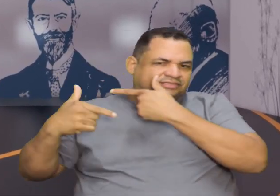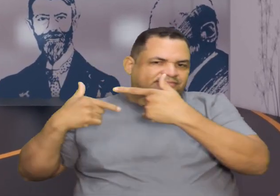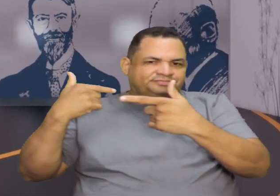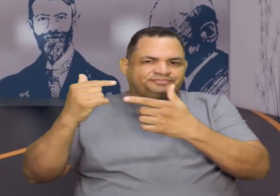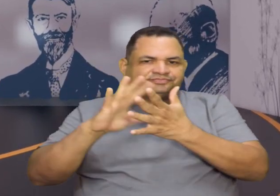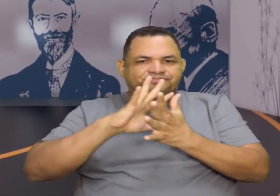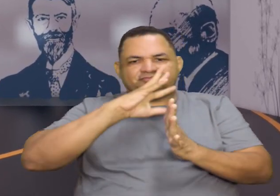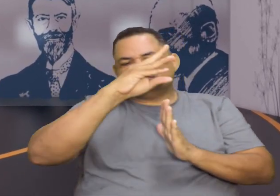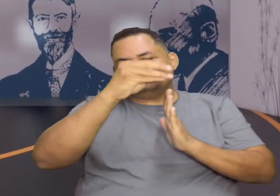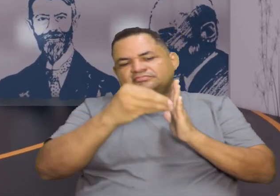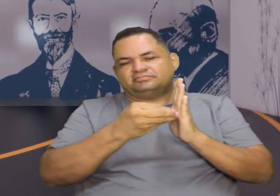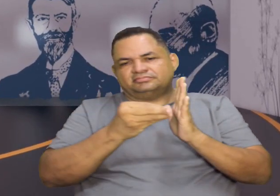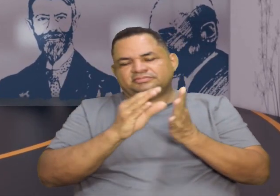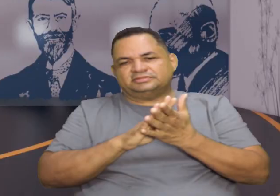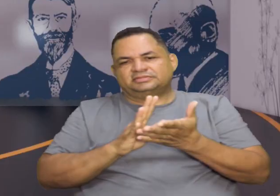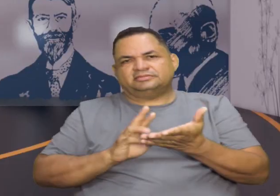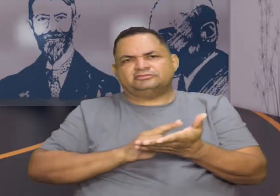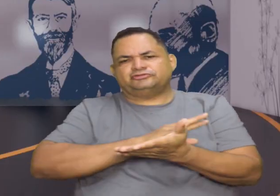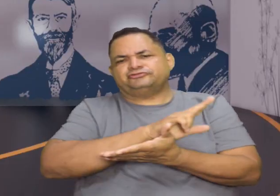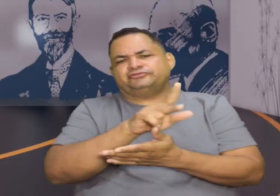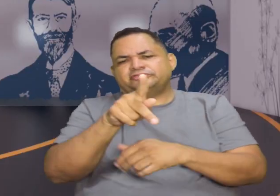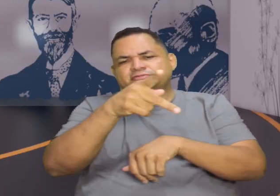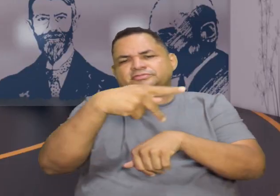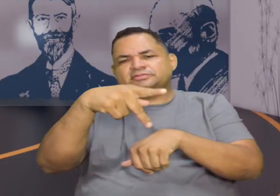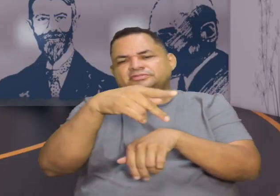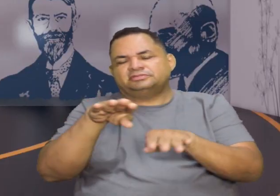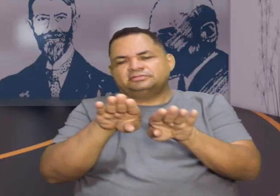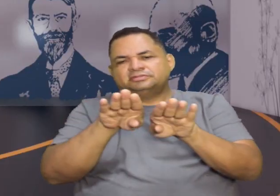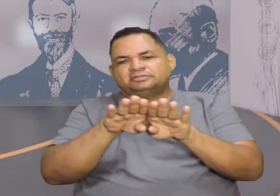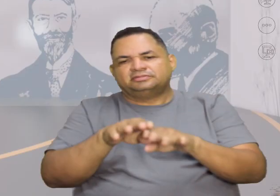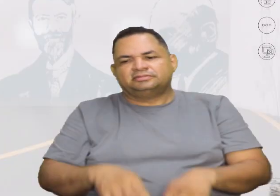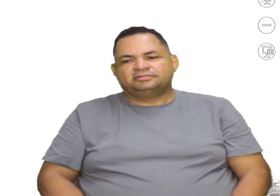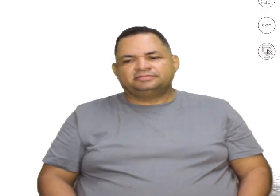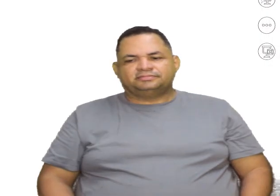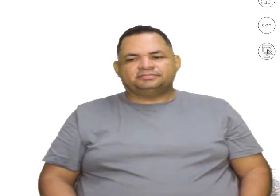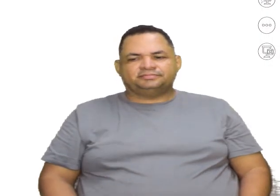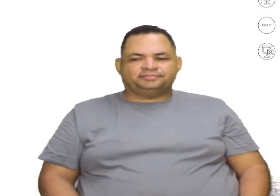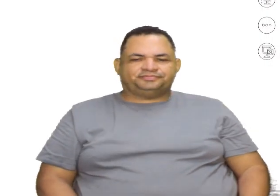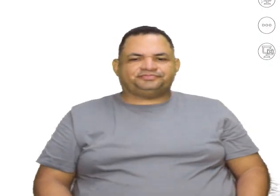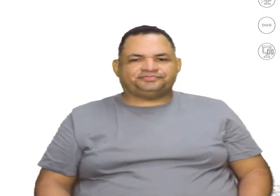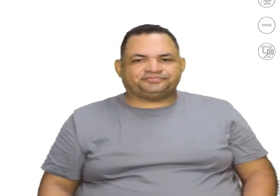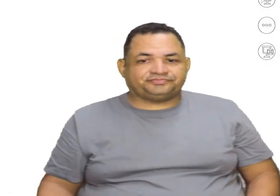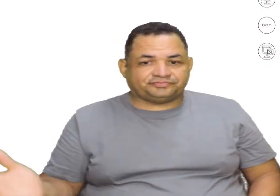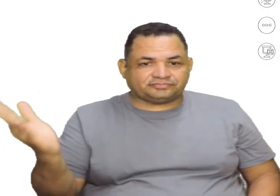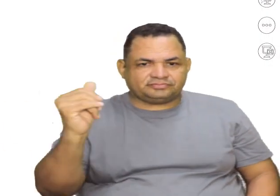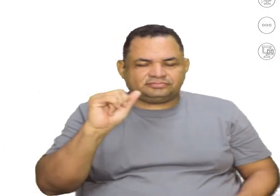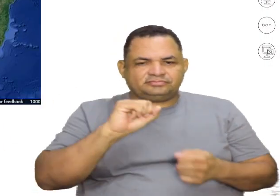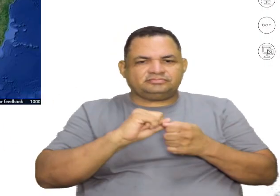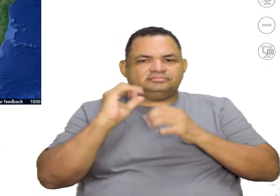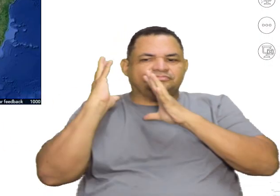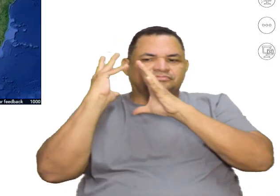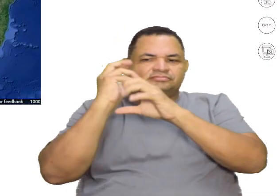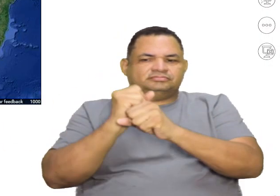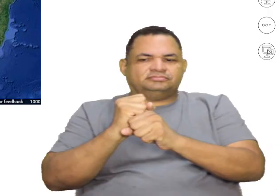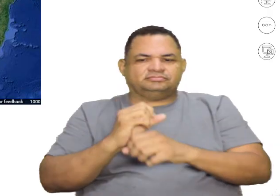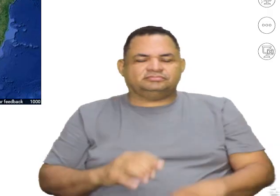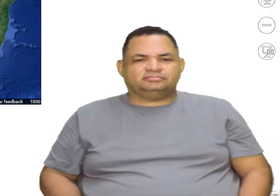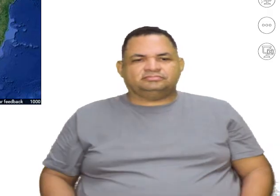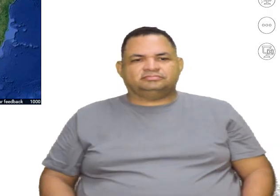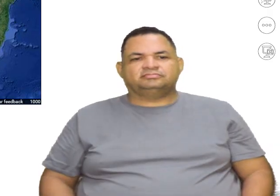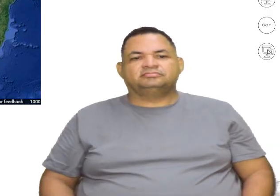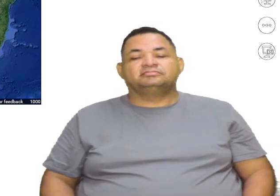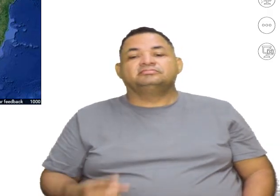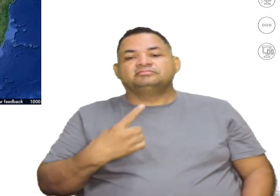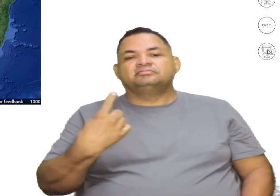e a Amazônia Internacional, né? Então vamos lá para o quadro para a gente fazer a revisão. Então, aqui a